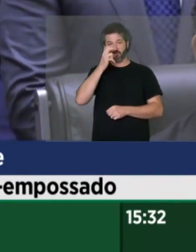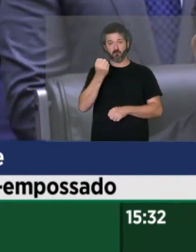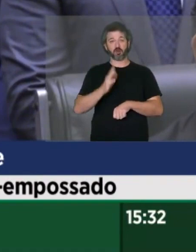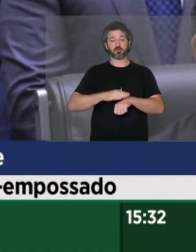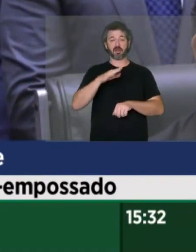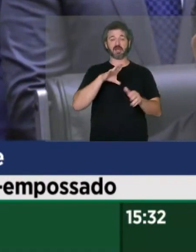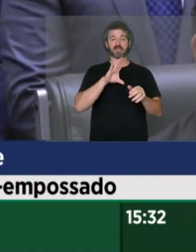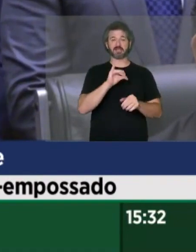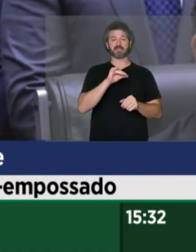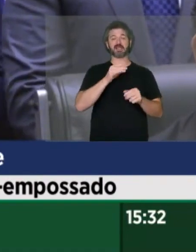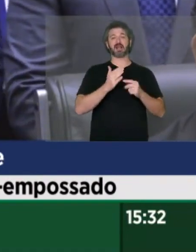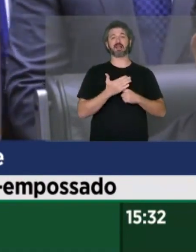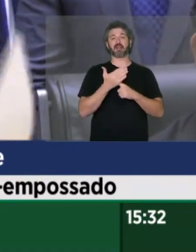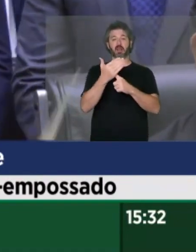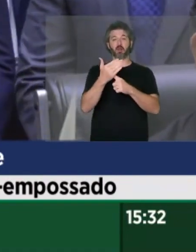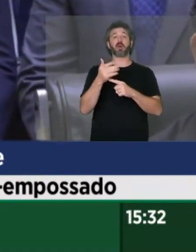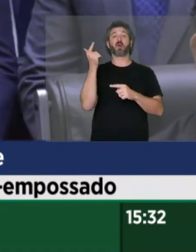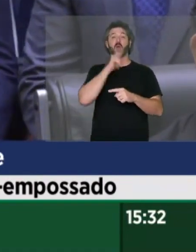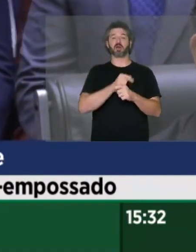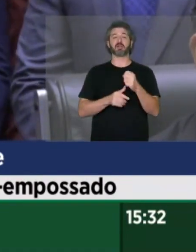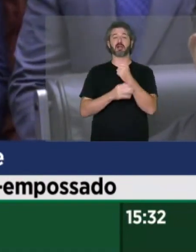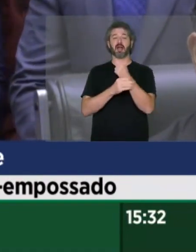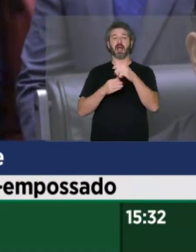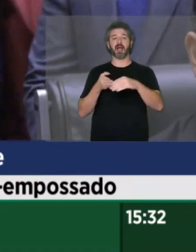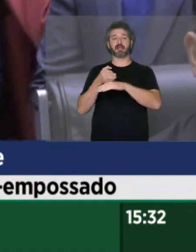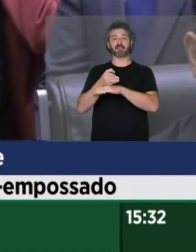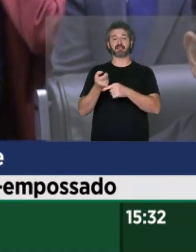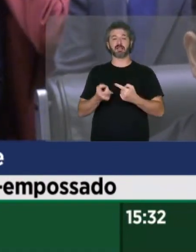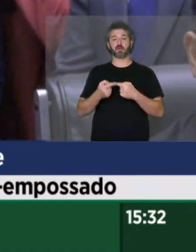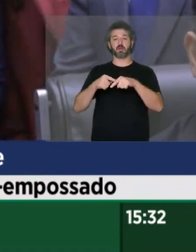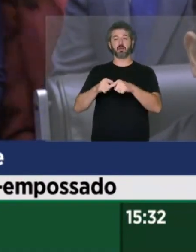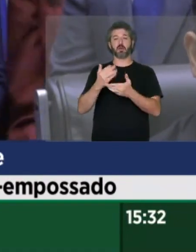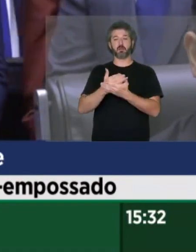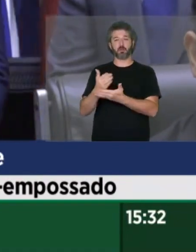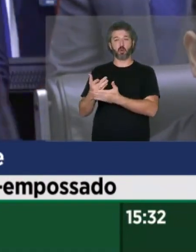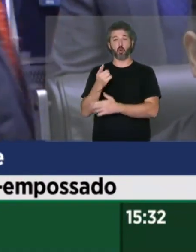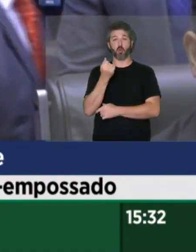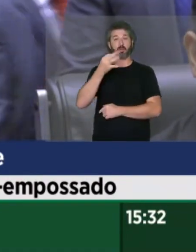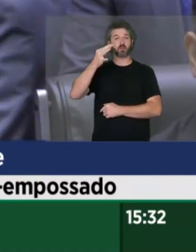e Garanta a festa financiamentos com cursos adequados